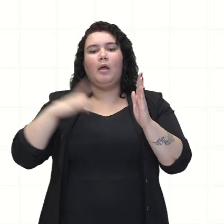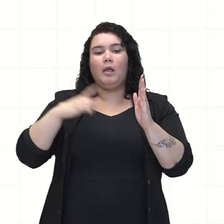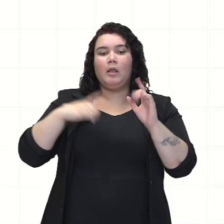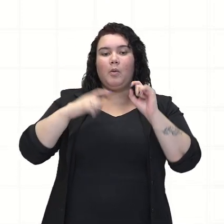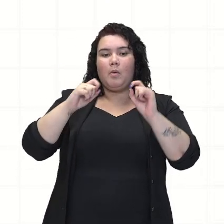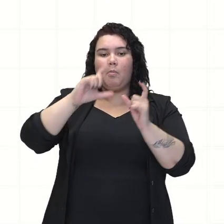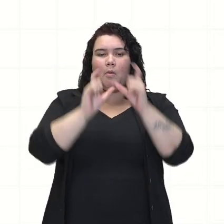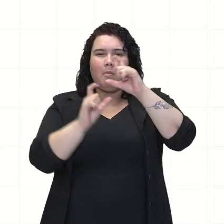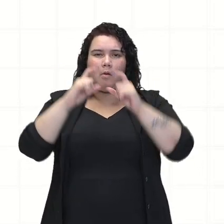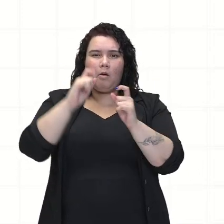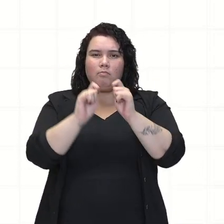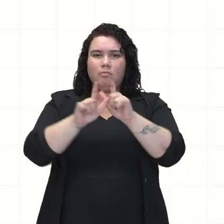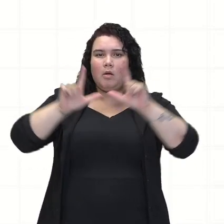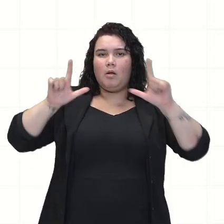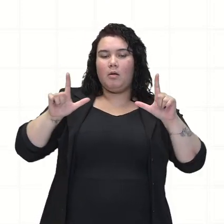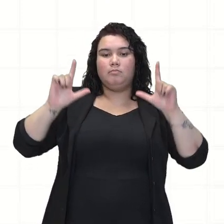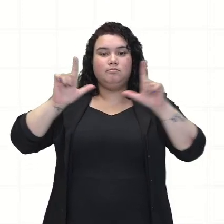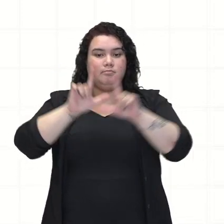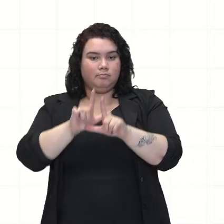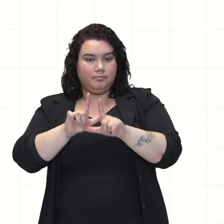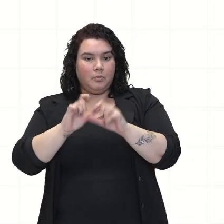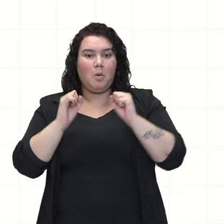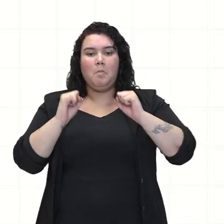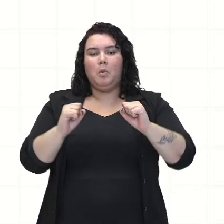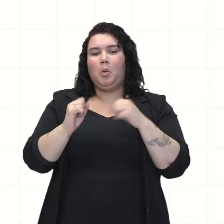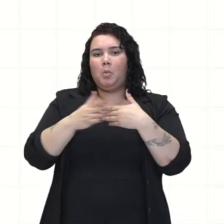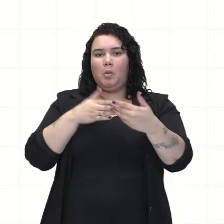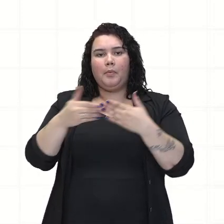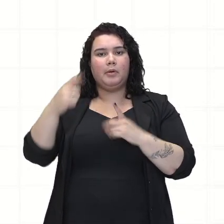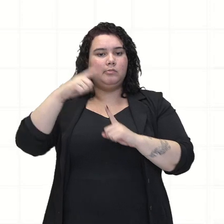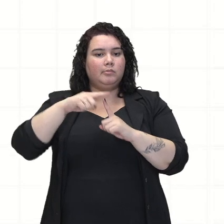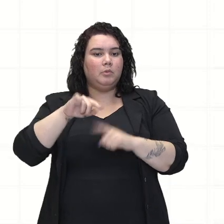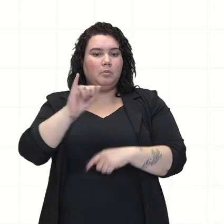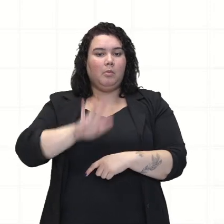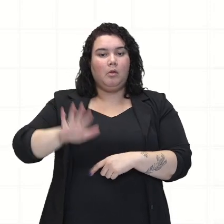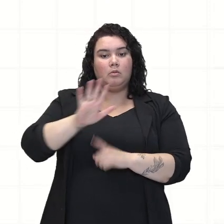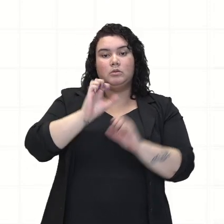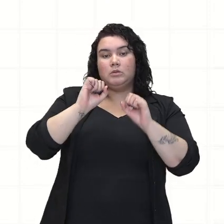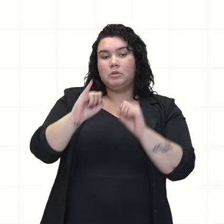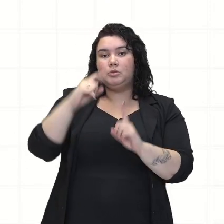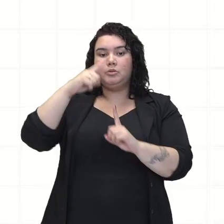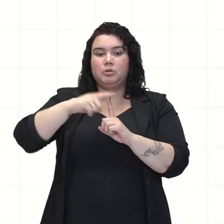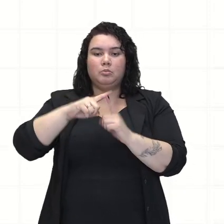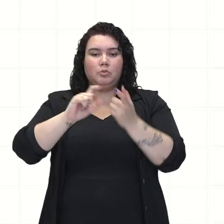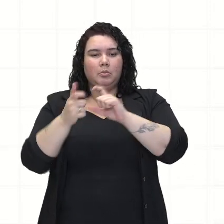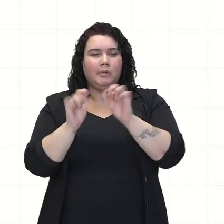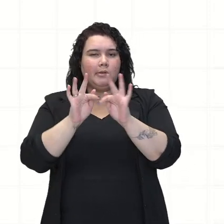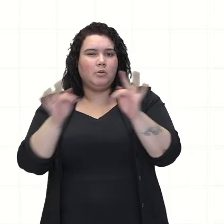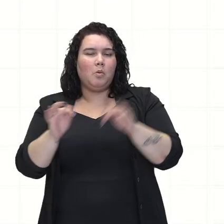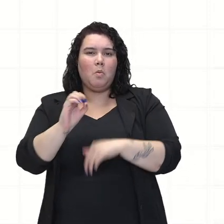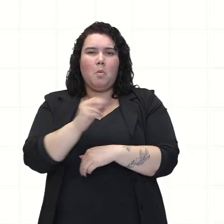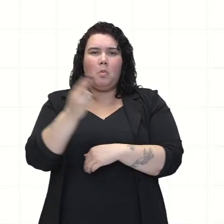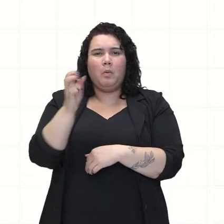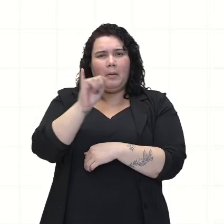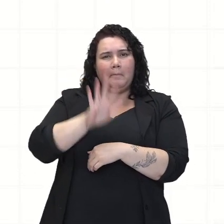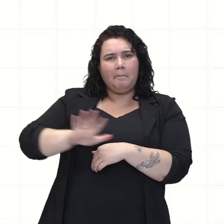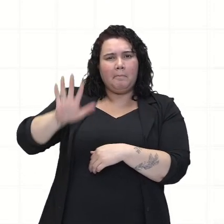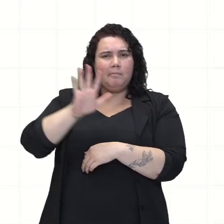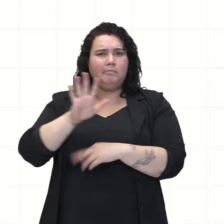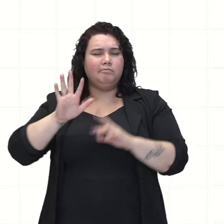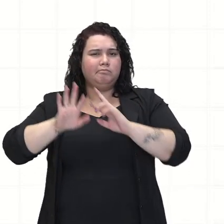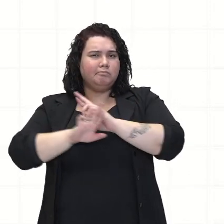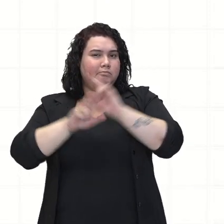ou reduzir. Podem ser feitas em qualquer figura, sejam formas geométricas simples ou imagens